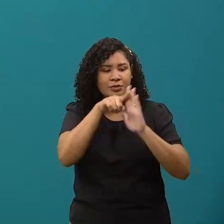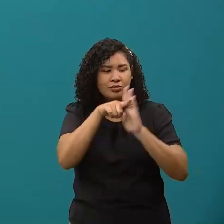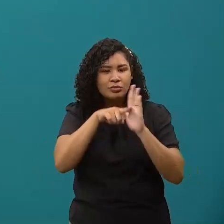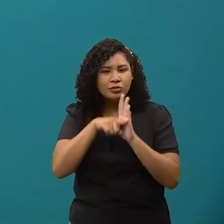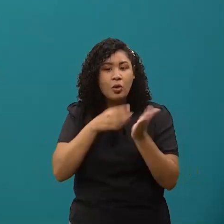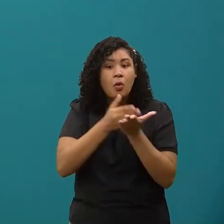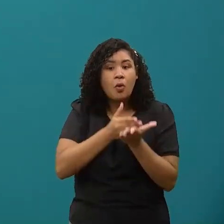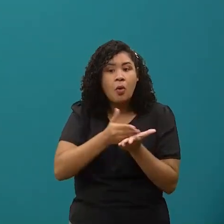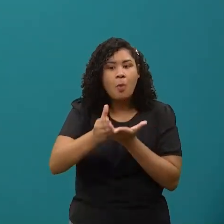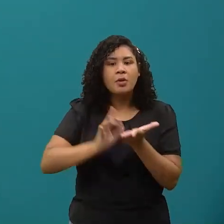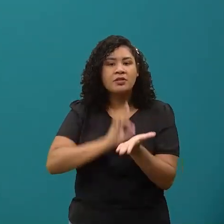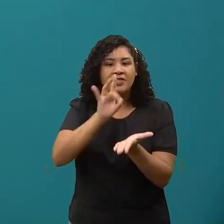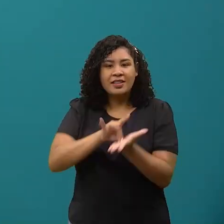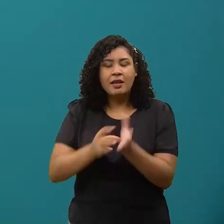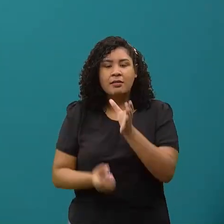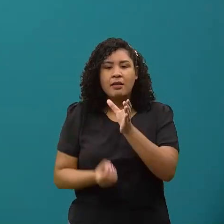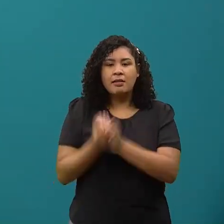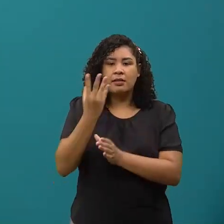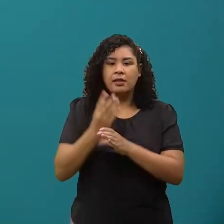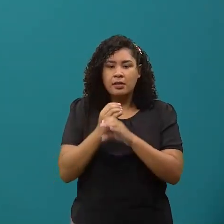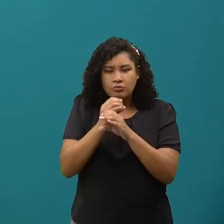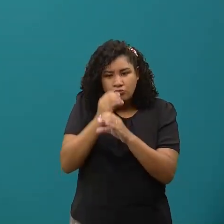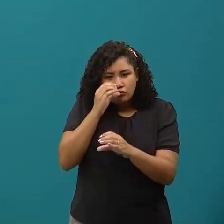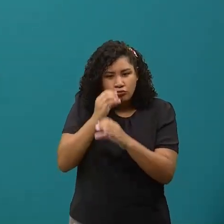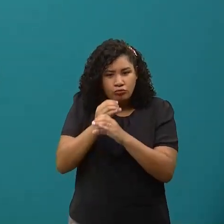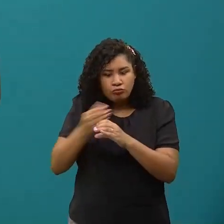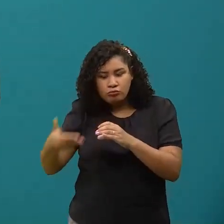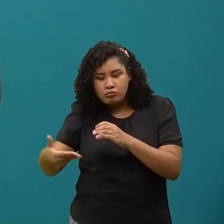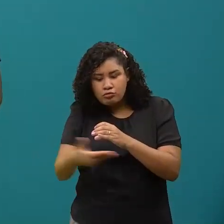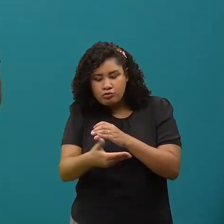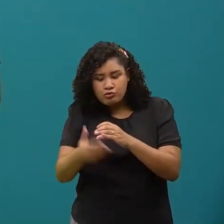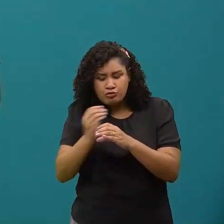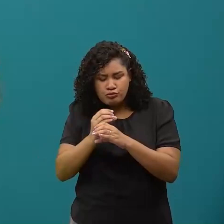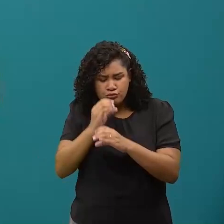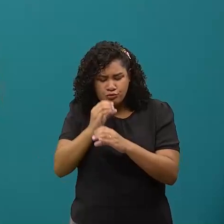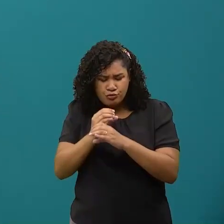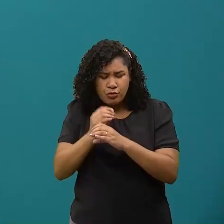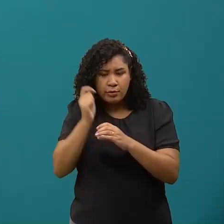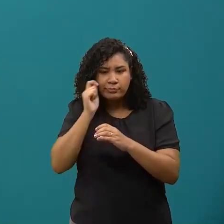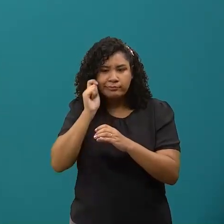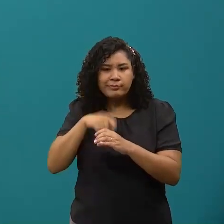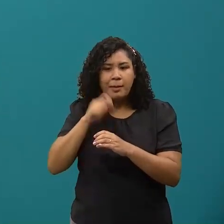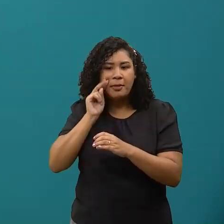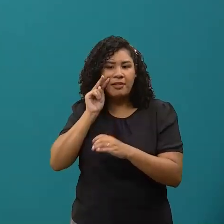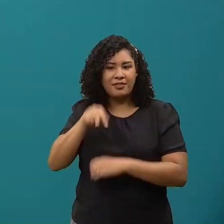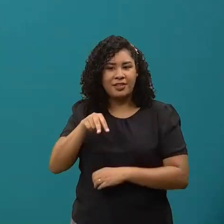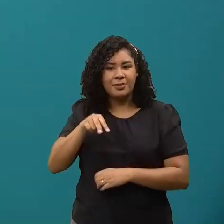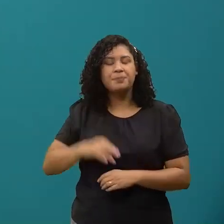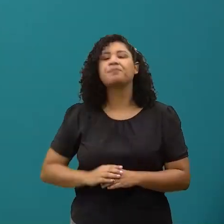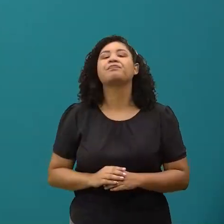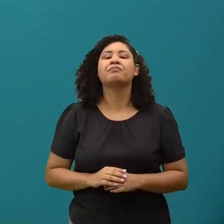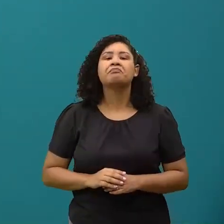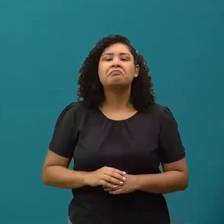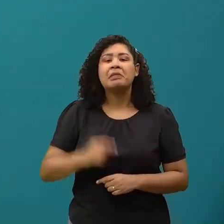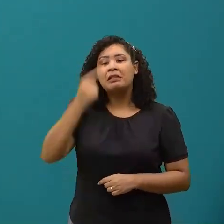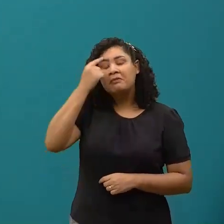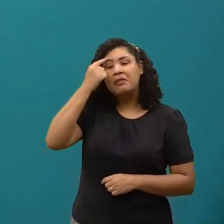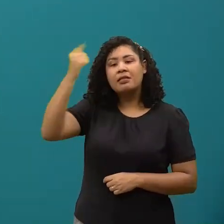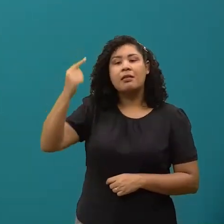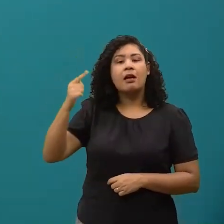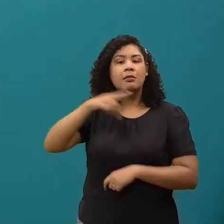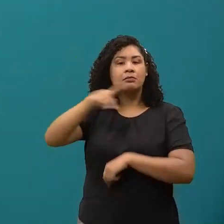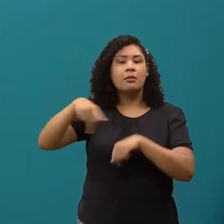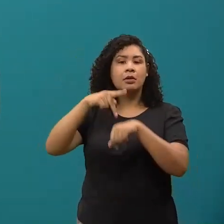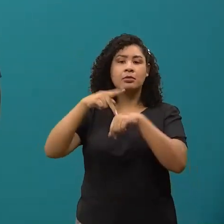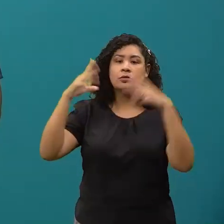o advento do microscópio. Esse microscópio ele foi inventado na Holanda por donos de uma